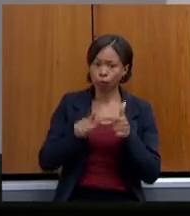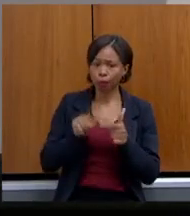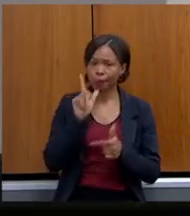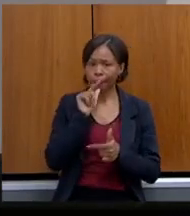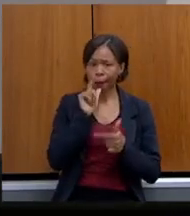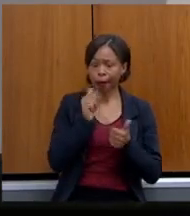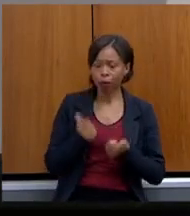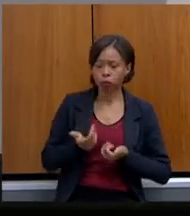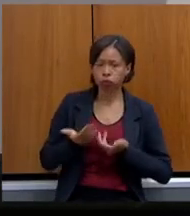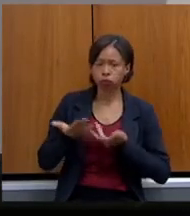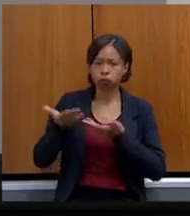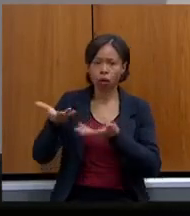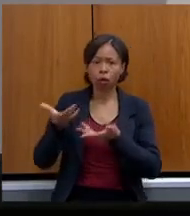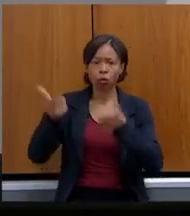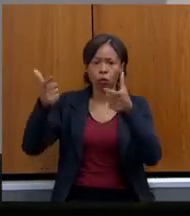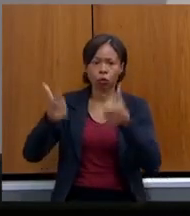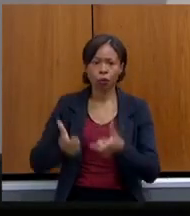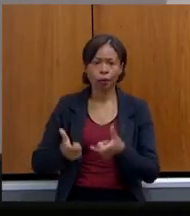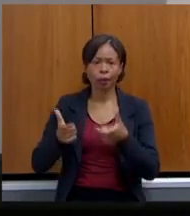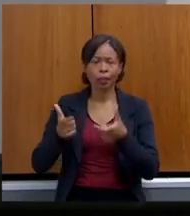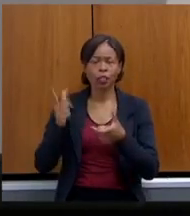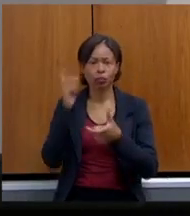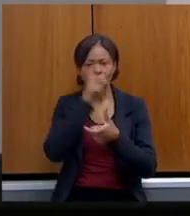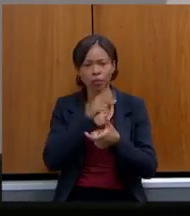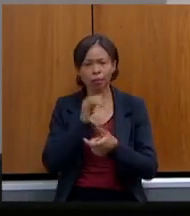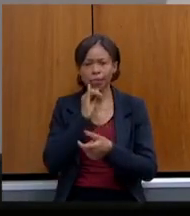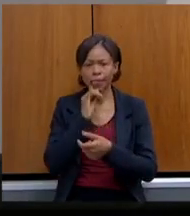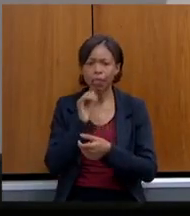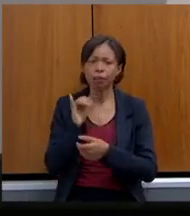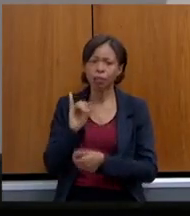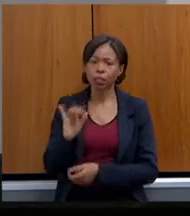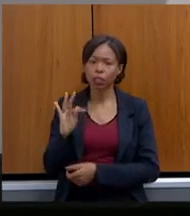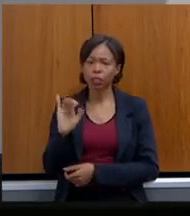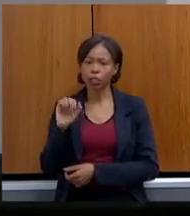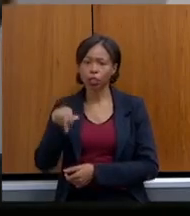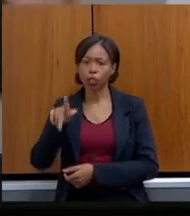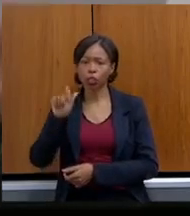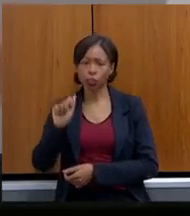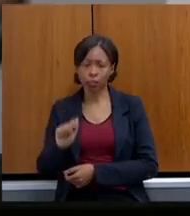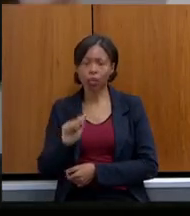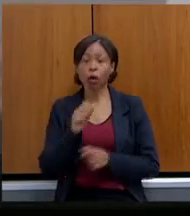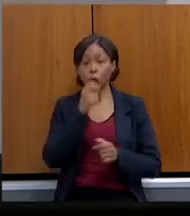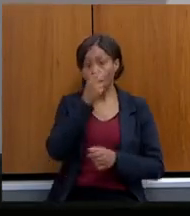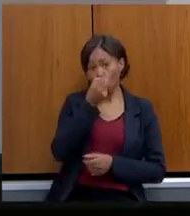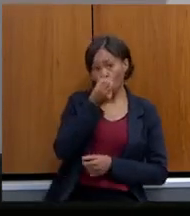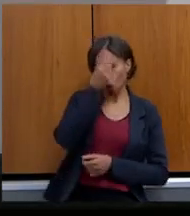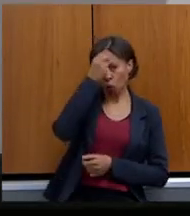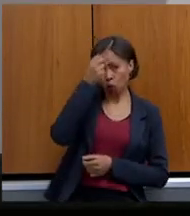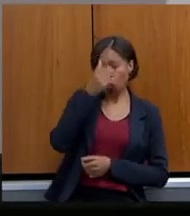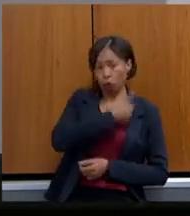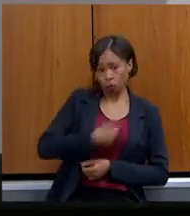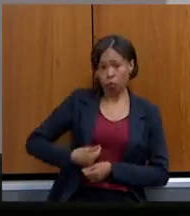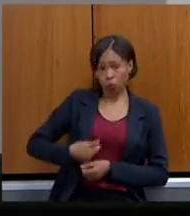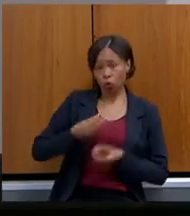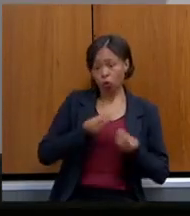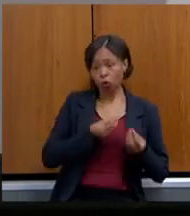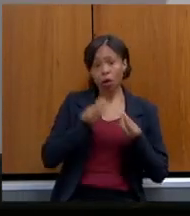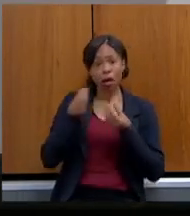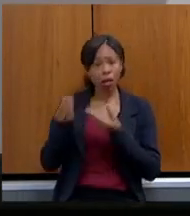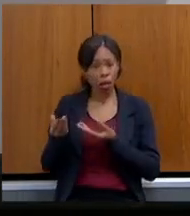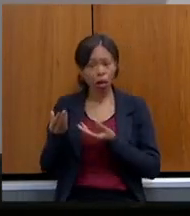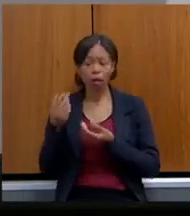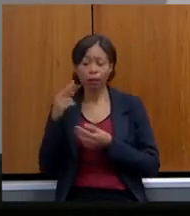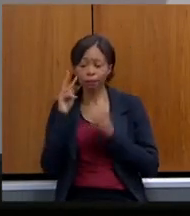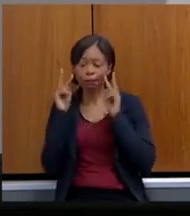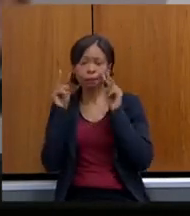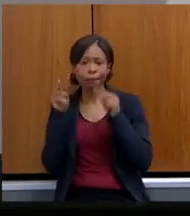difíceis inclusive na cidade de Itinga o governador foi lá com o idene inaugurar um poço artesiano de si e